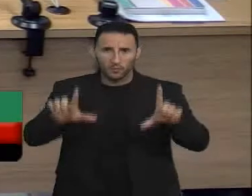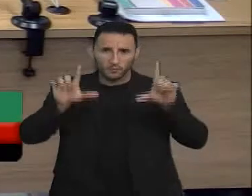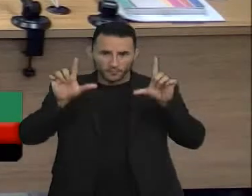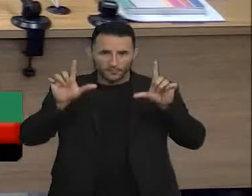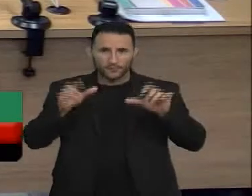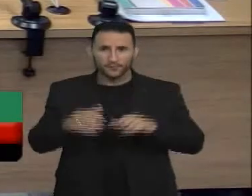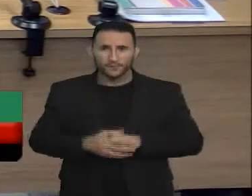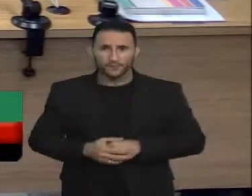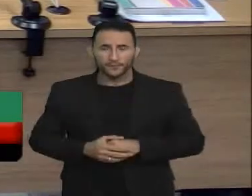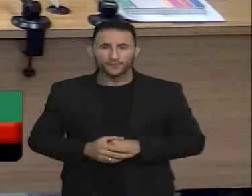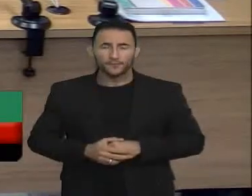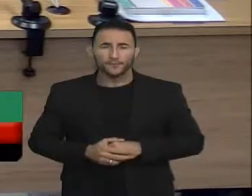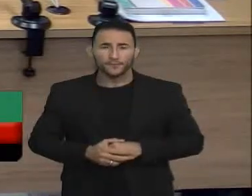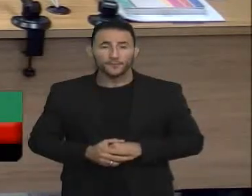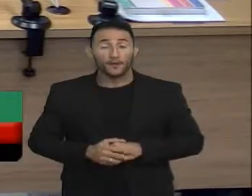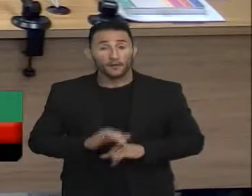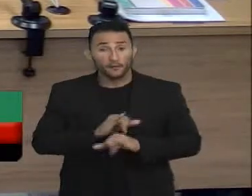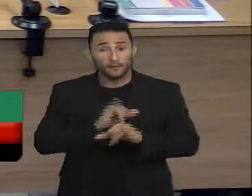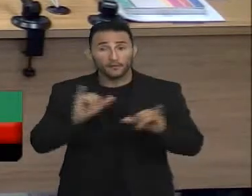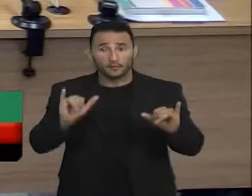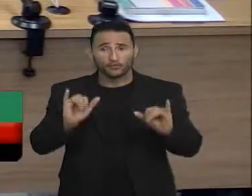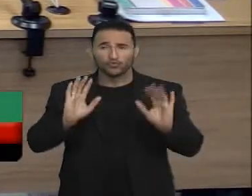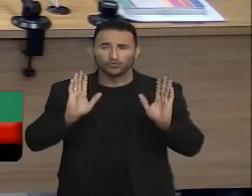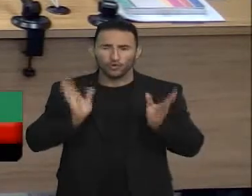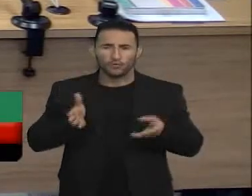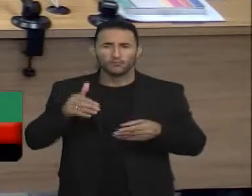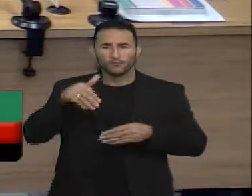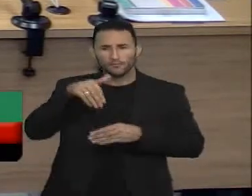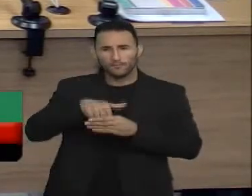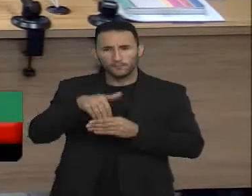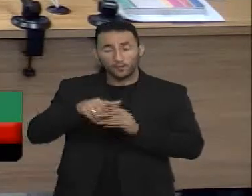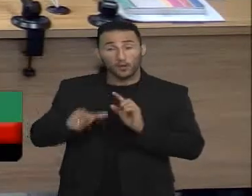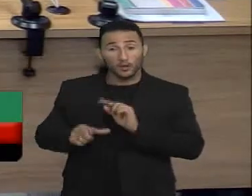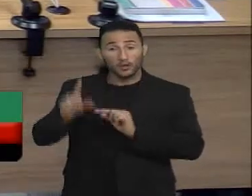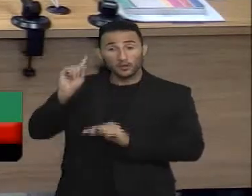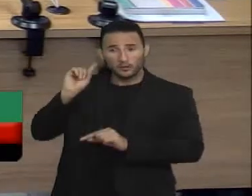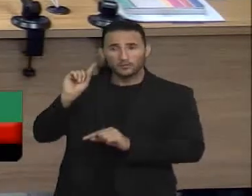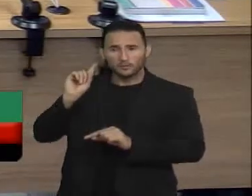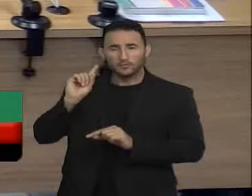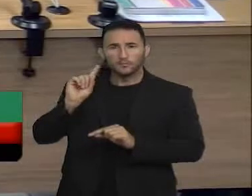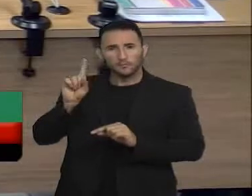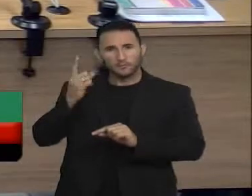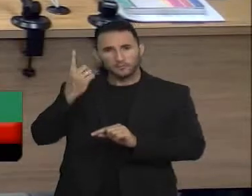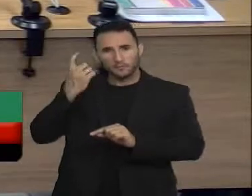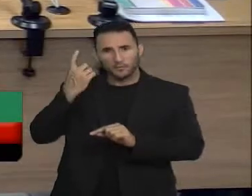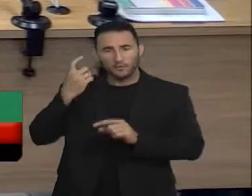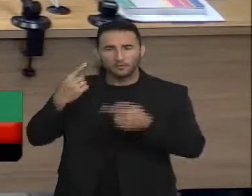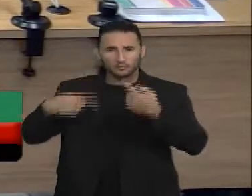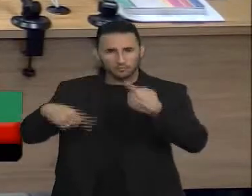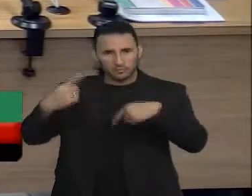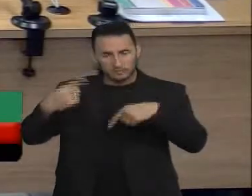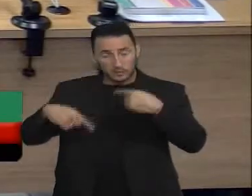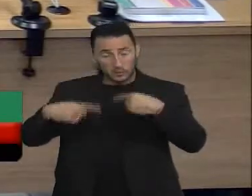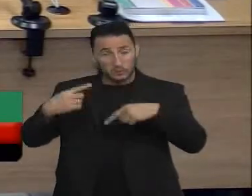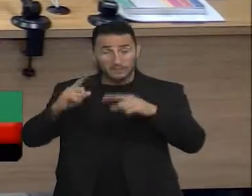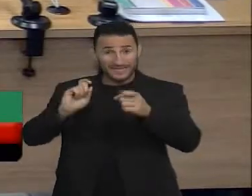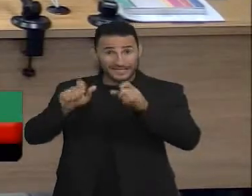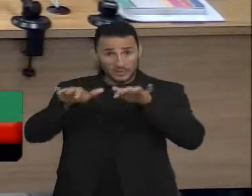vereadores. Informamos que já votamos favorável na primeira sessão e agora